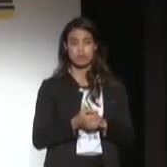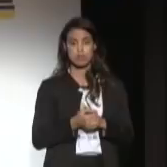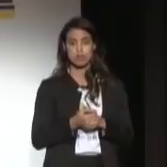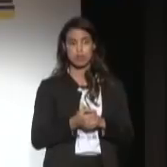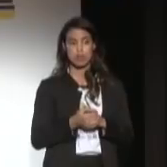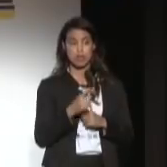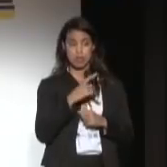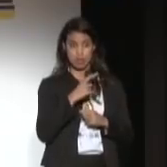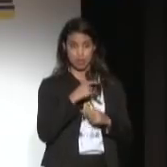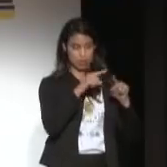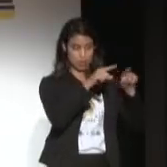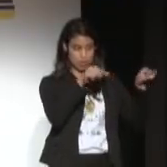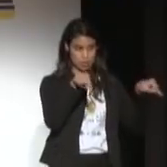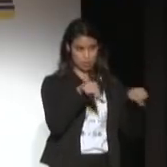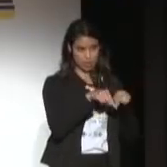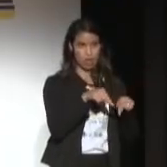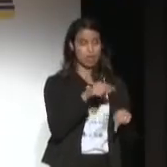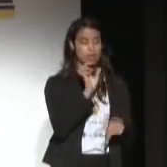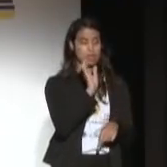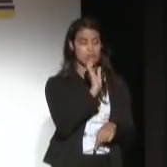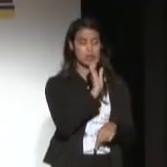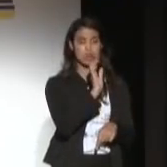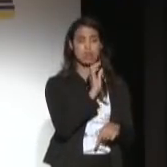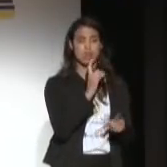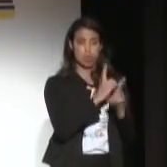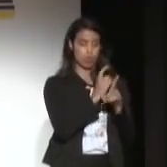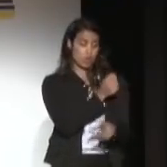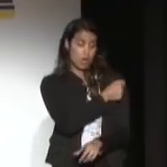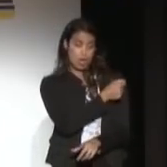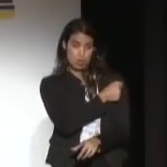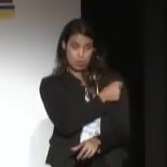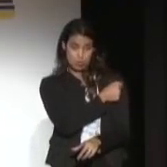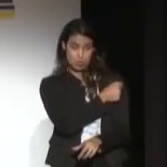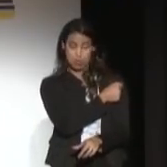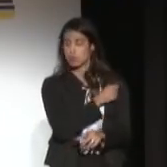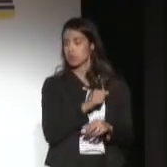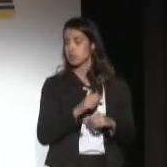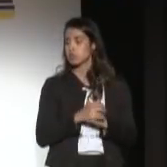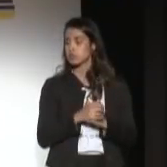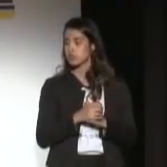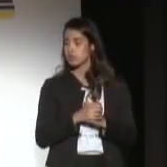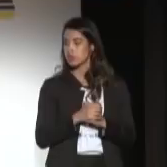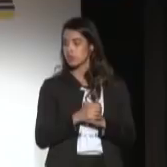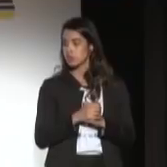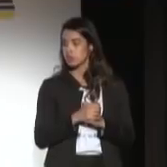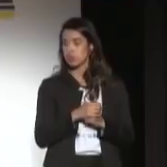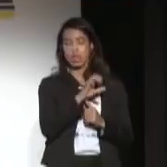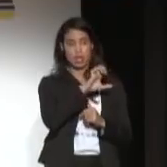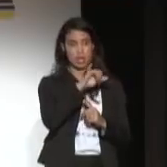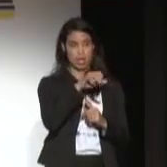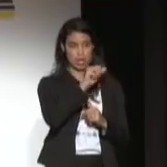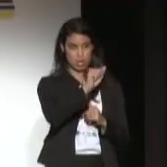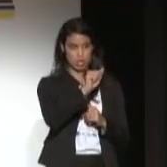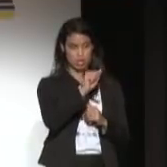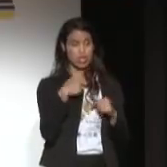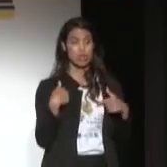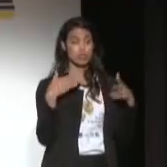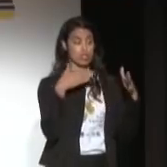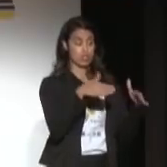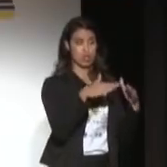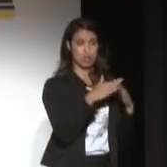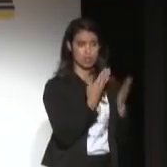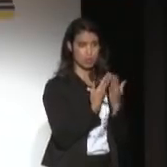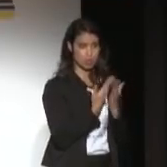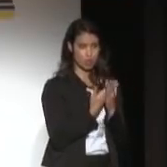Temos aí, são alunas das classes de EJA, que eu também coordeno esse ano. E interessante, quando eu cheguei nessas